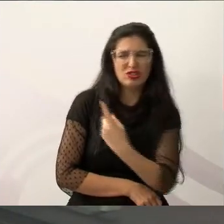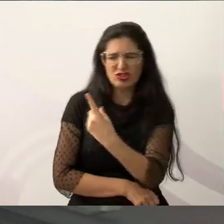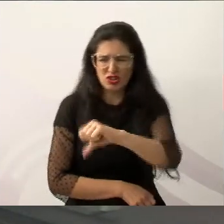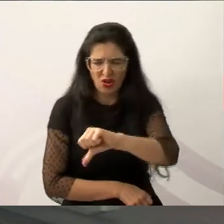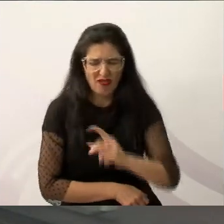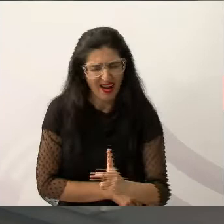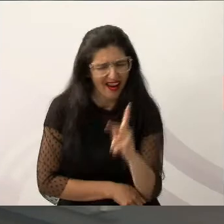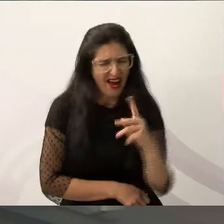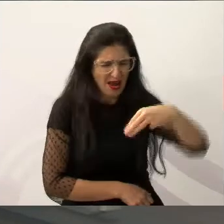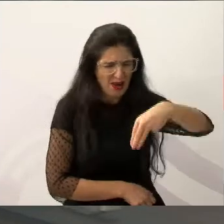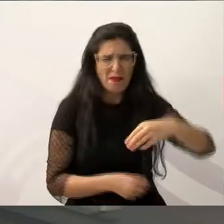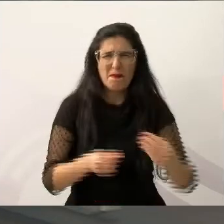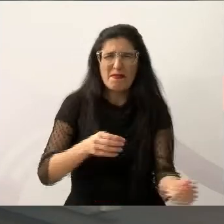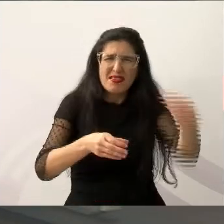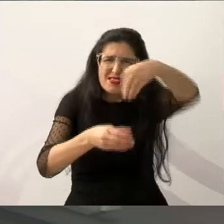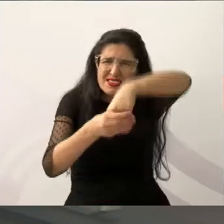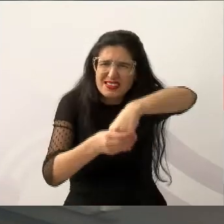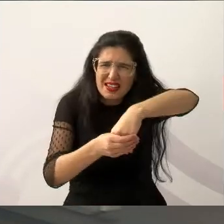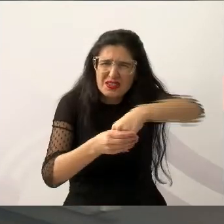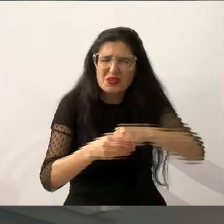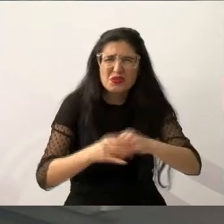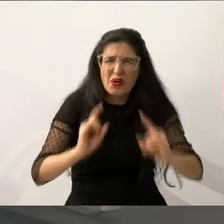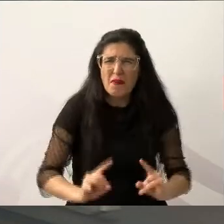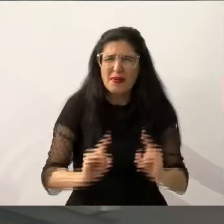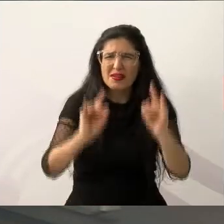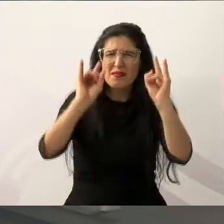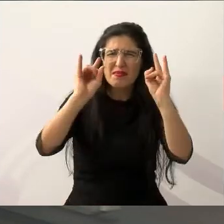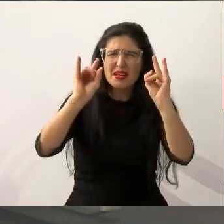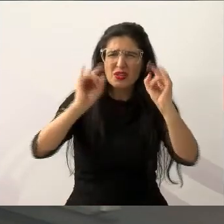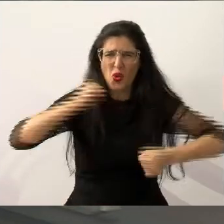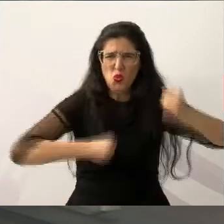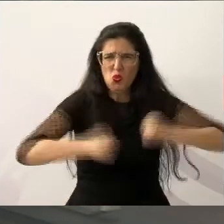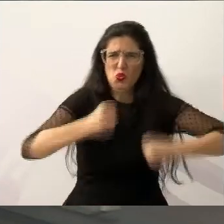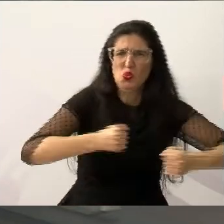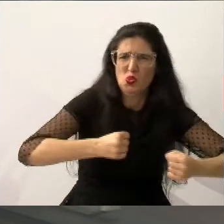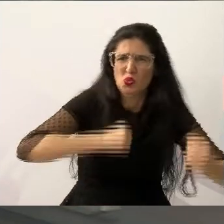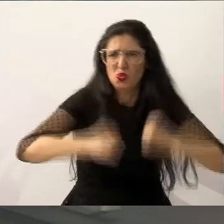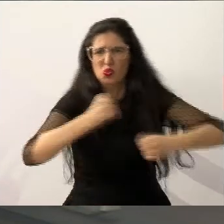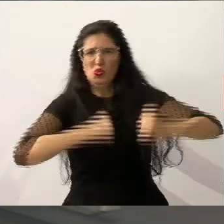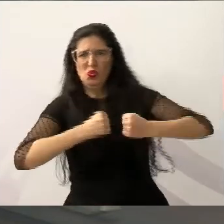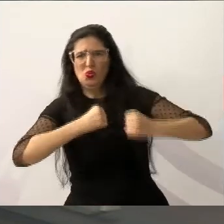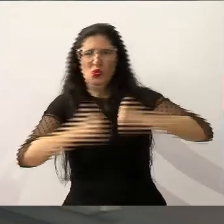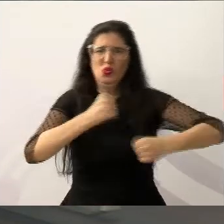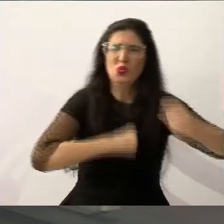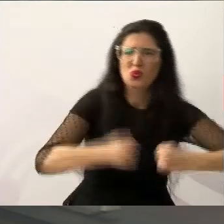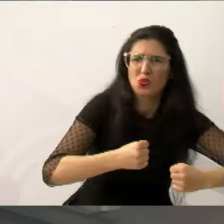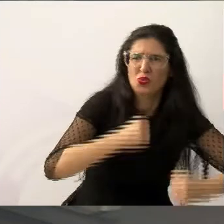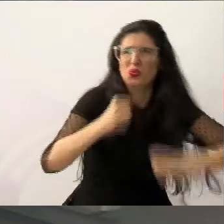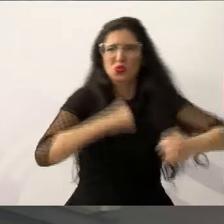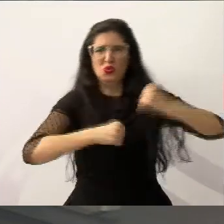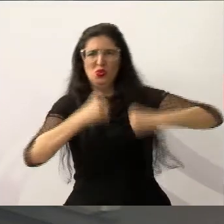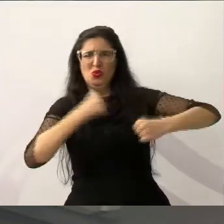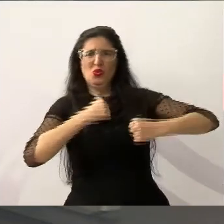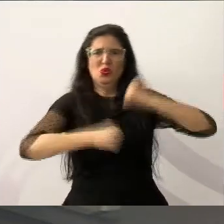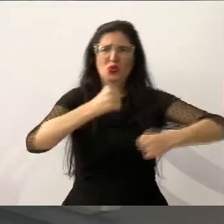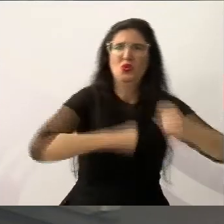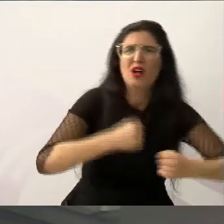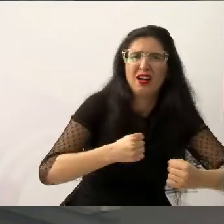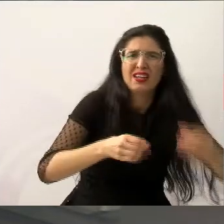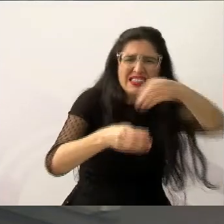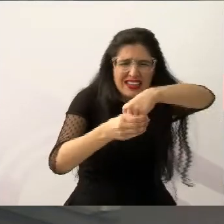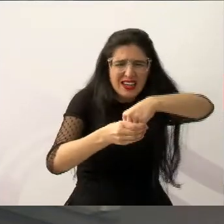correr 19 quilômetros dentro do apartamento. Pelo amor de Deus, o que é isso? Que filme de terror é